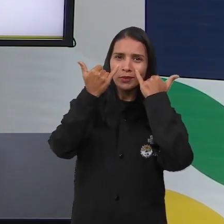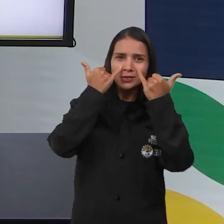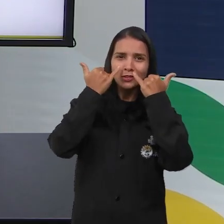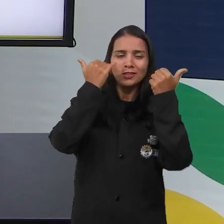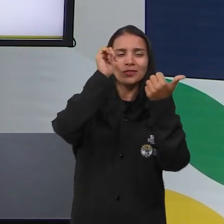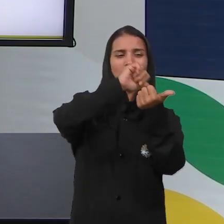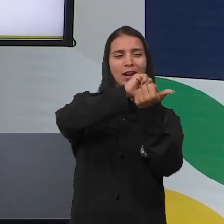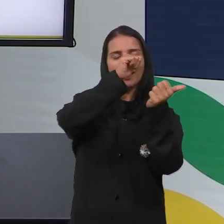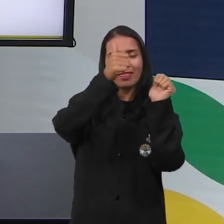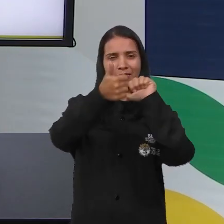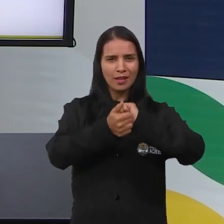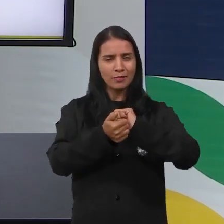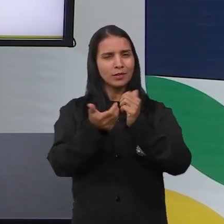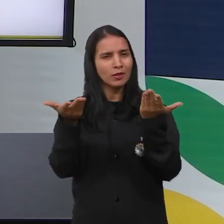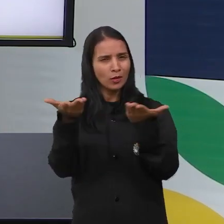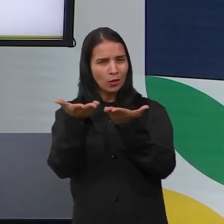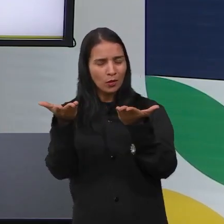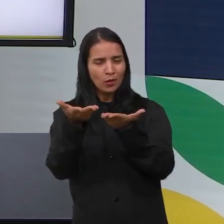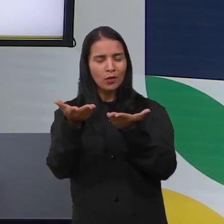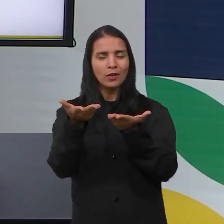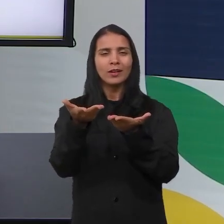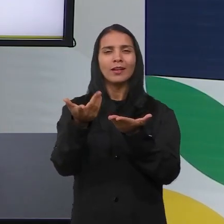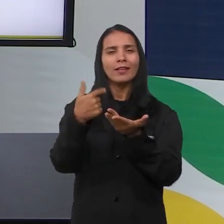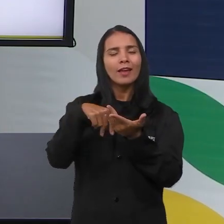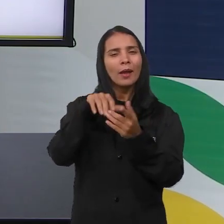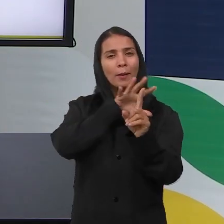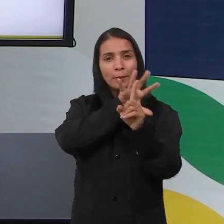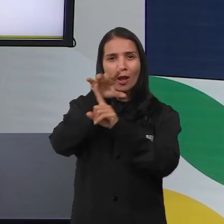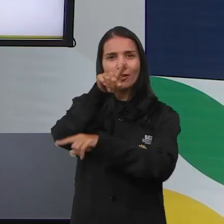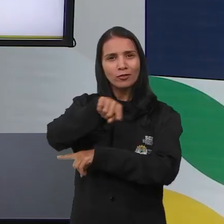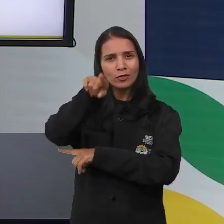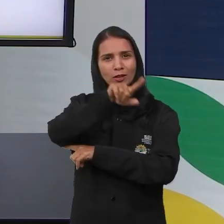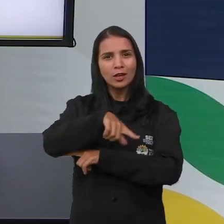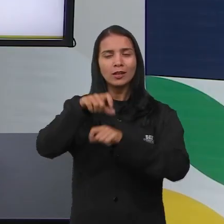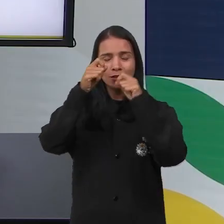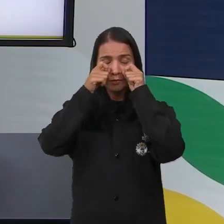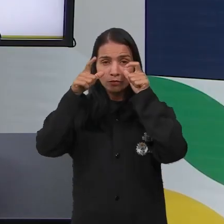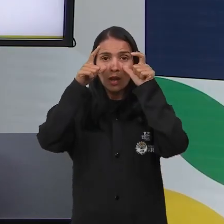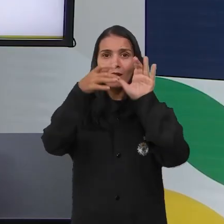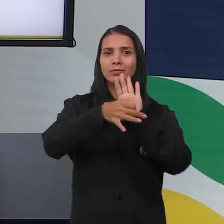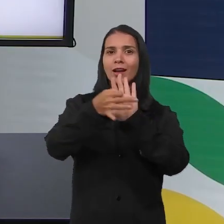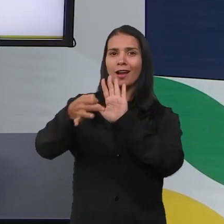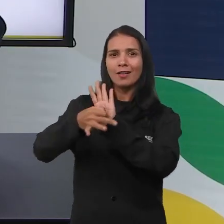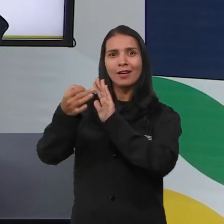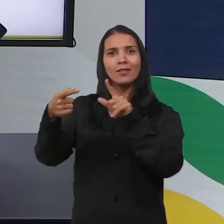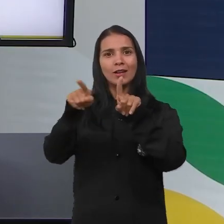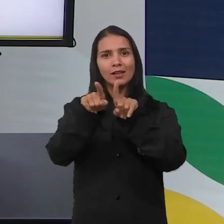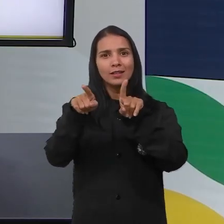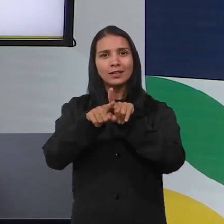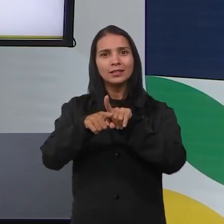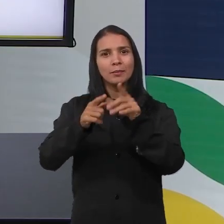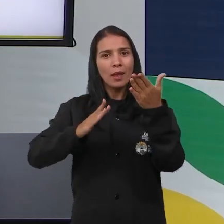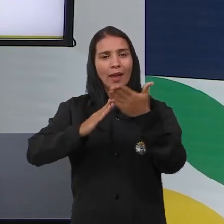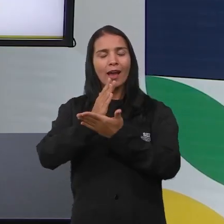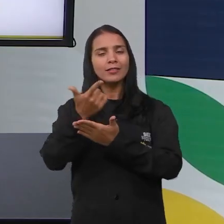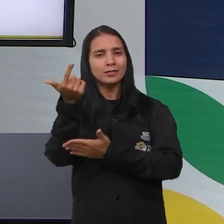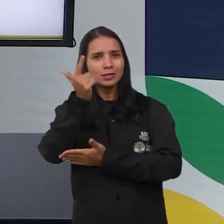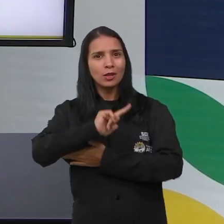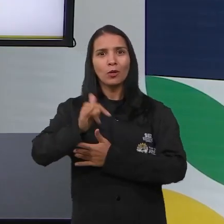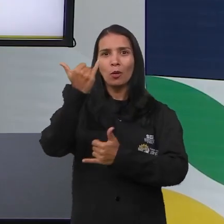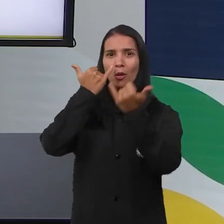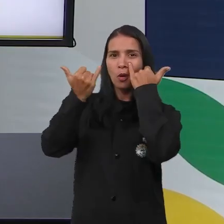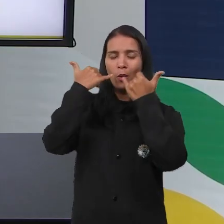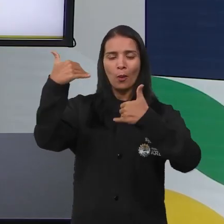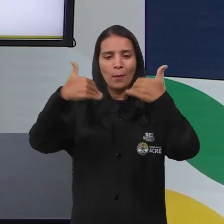buscando fazer com que você acesse informação e amplie o seu olhar crítico acerca do conteúdo, acerca das notícias, das